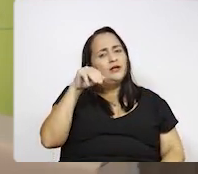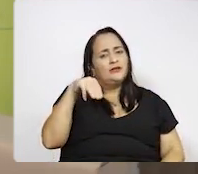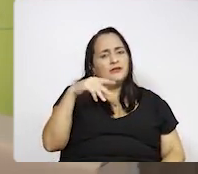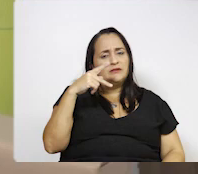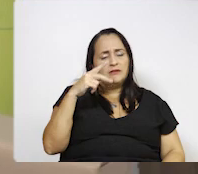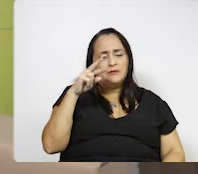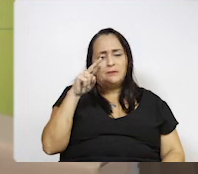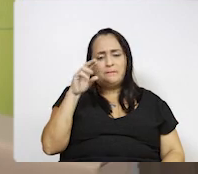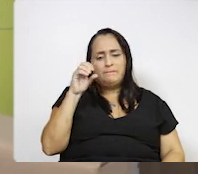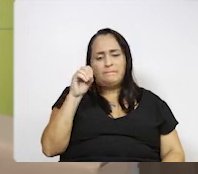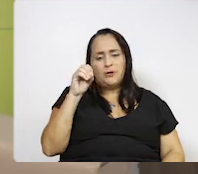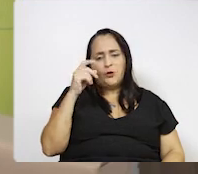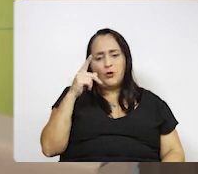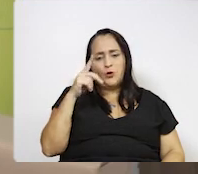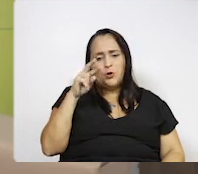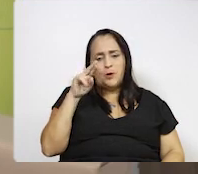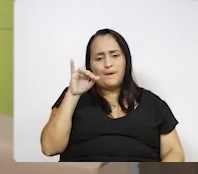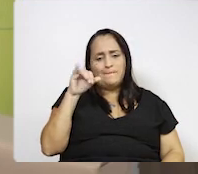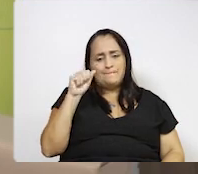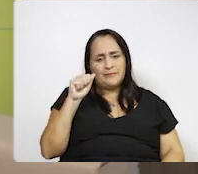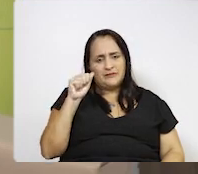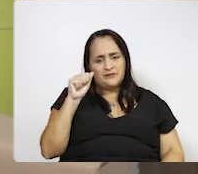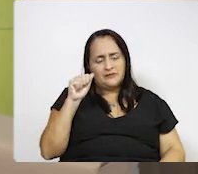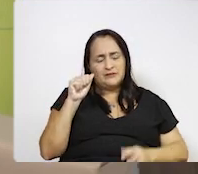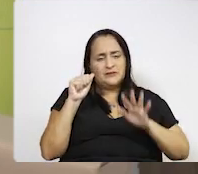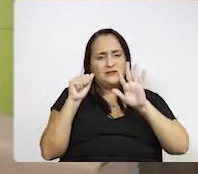E aqui, porque também não é só